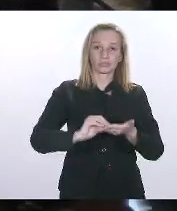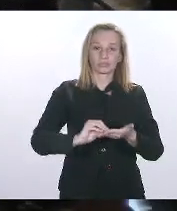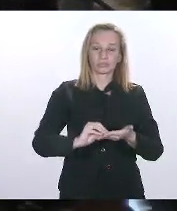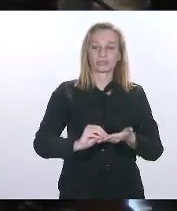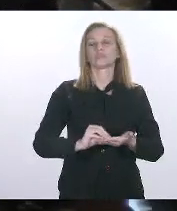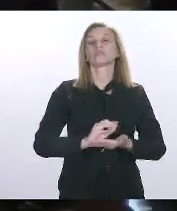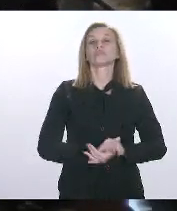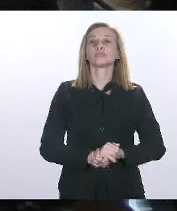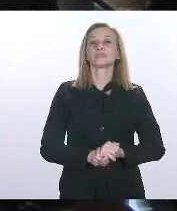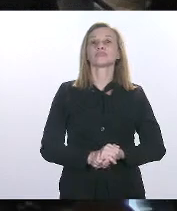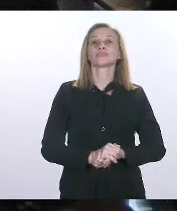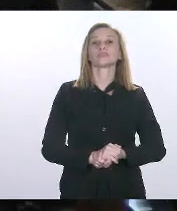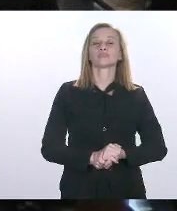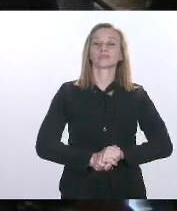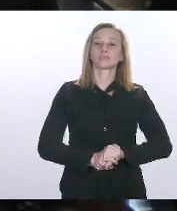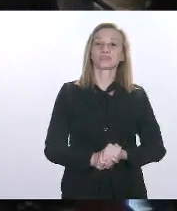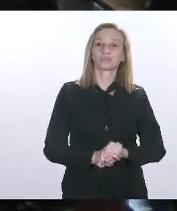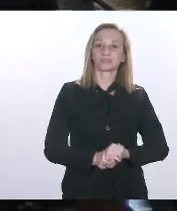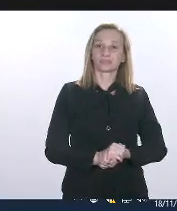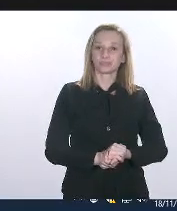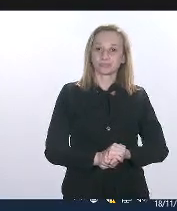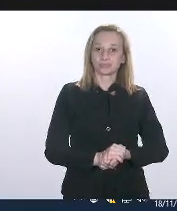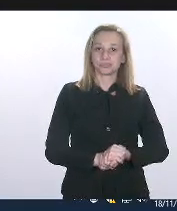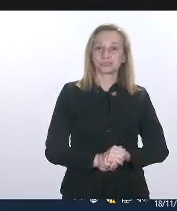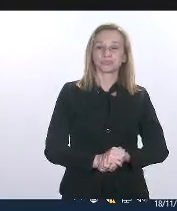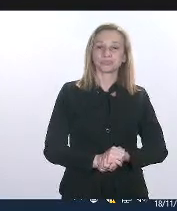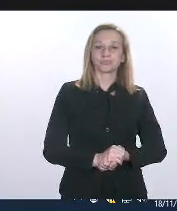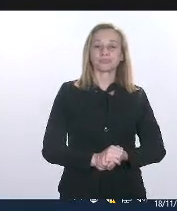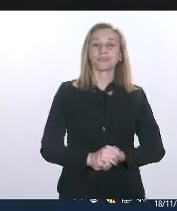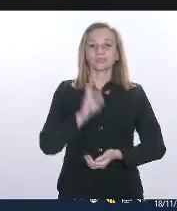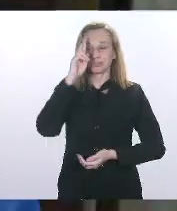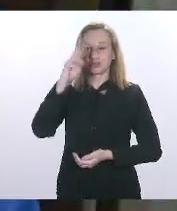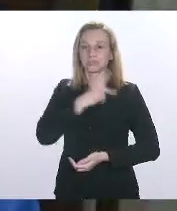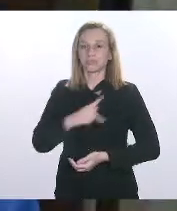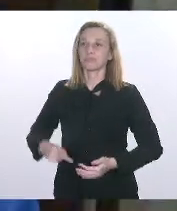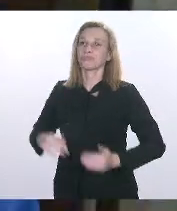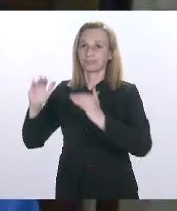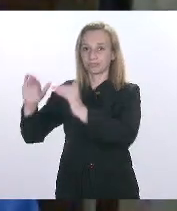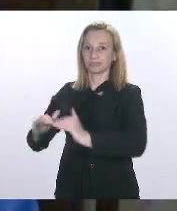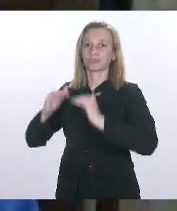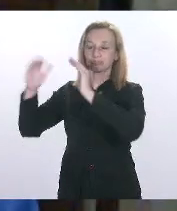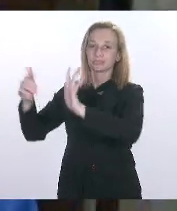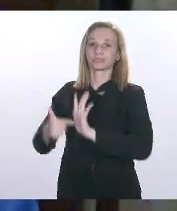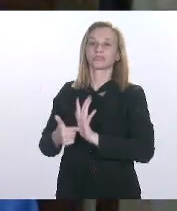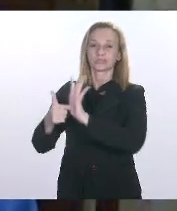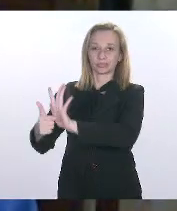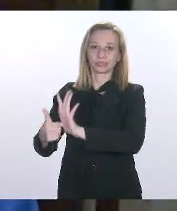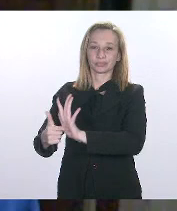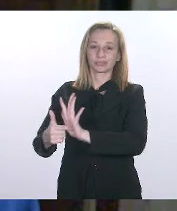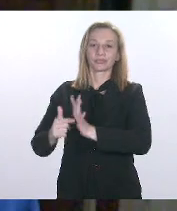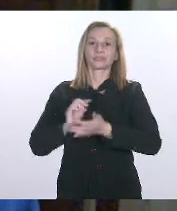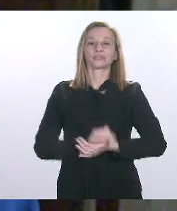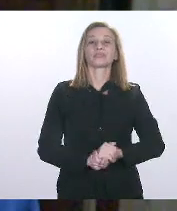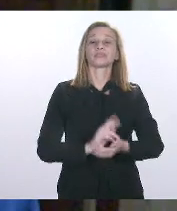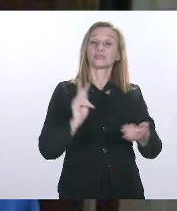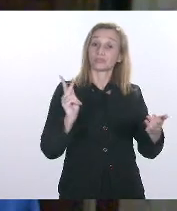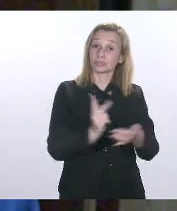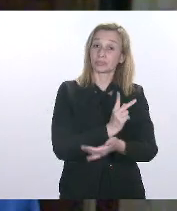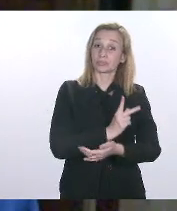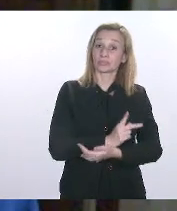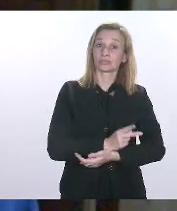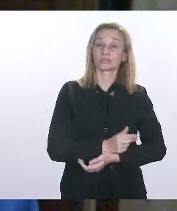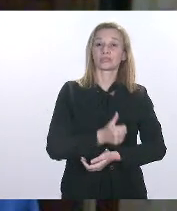a leitura da ata da sessão anterior. Senhor presidente, a ata reflete com exatidão o ocorrido